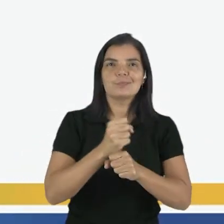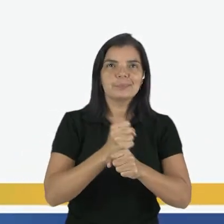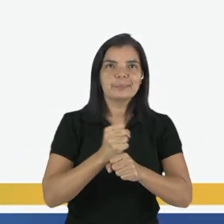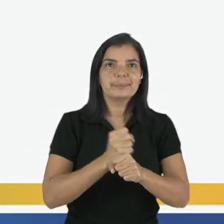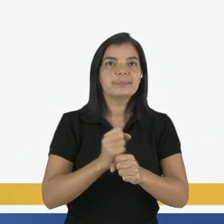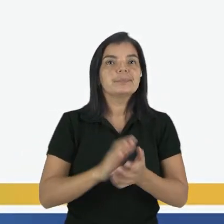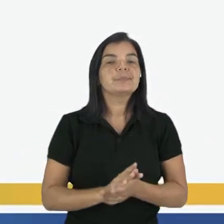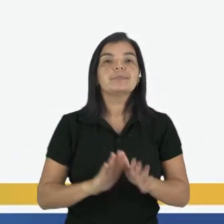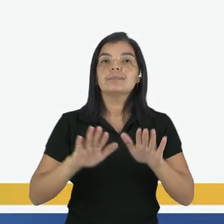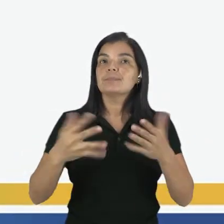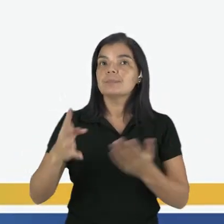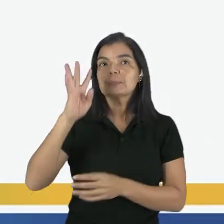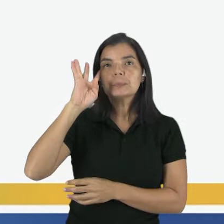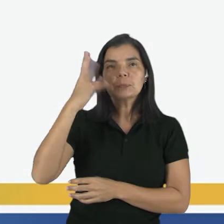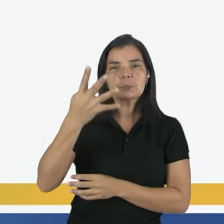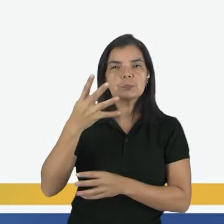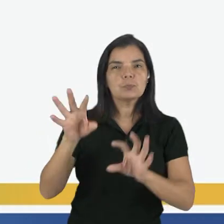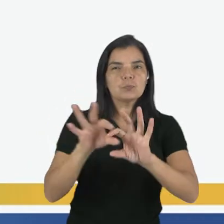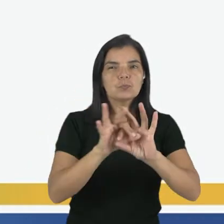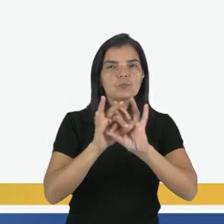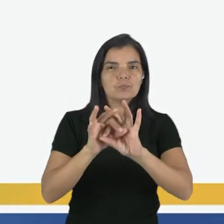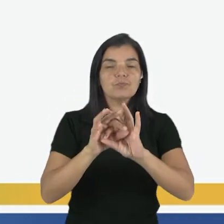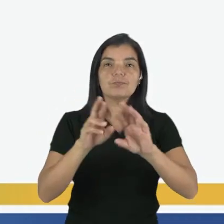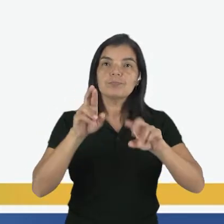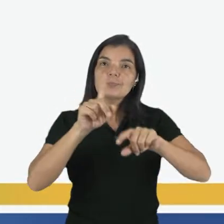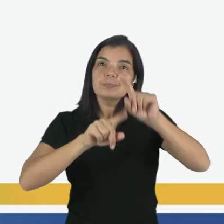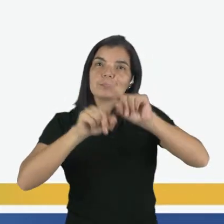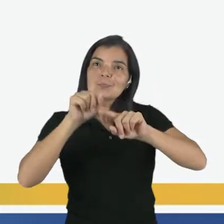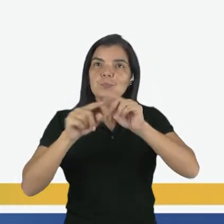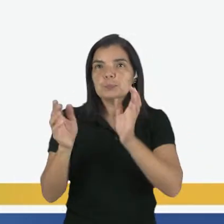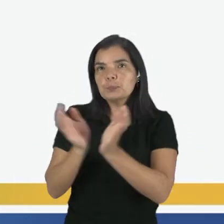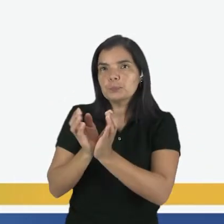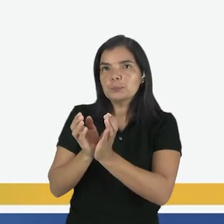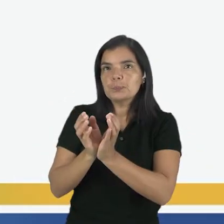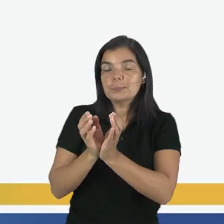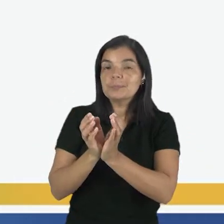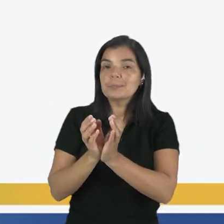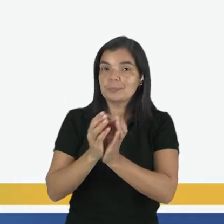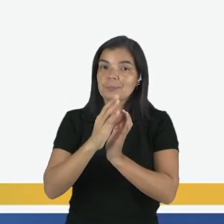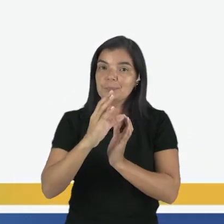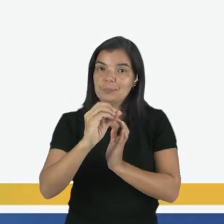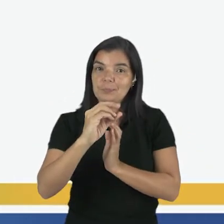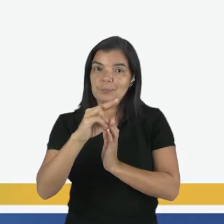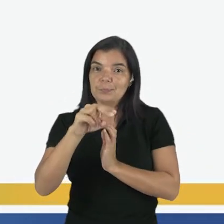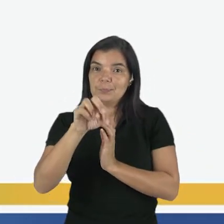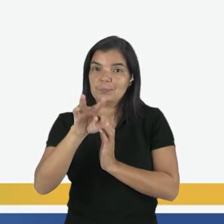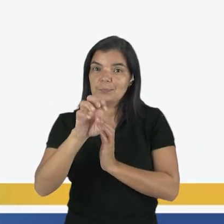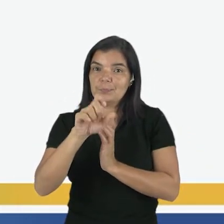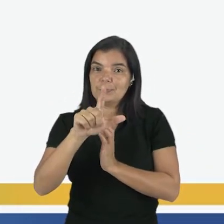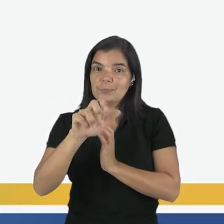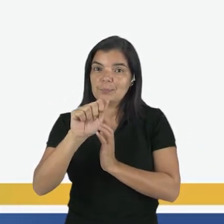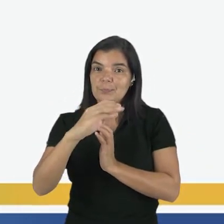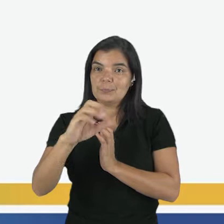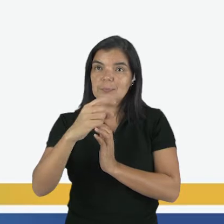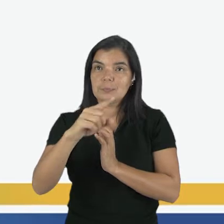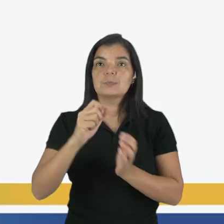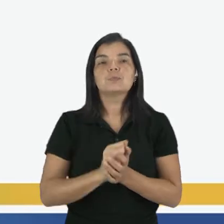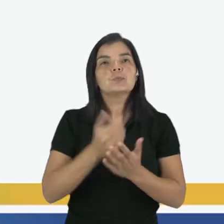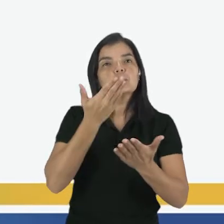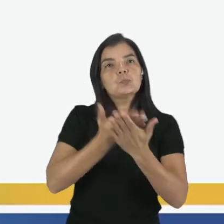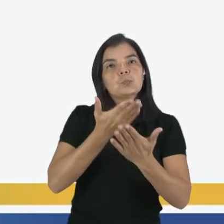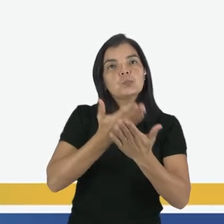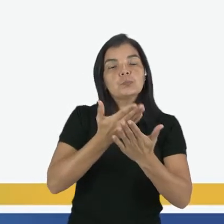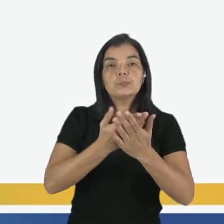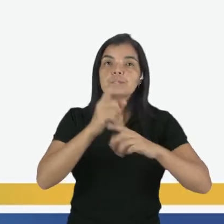todo o ano. Então, resolveu reunir as estrelas em grupos, chamados de constelações. O estudo